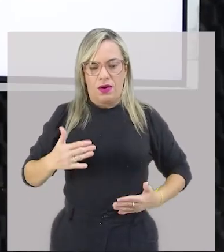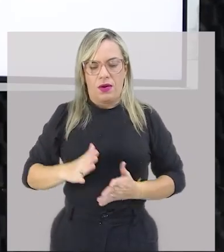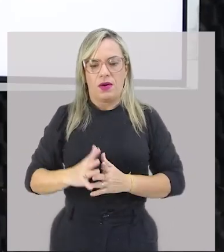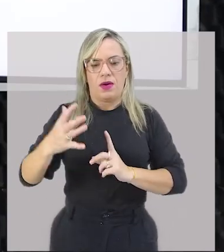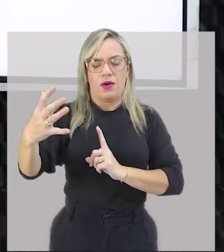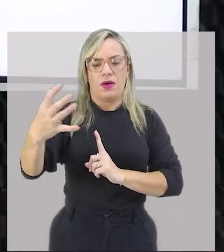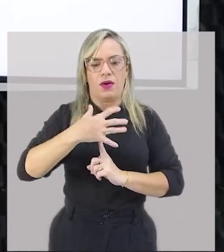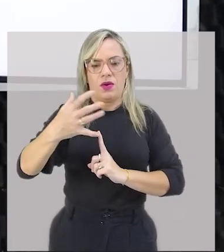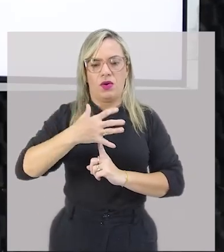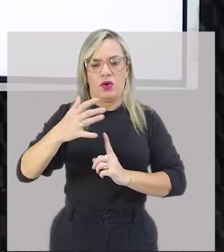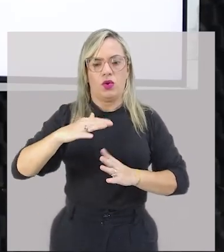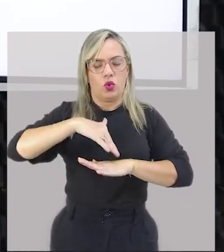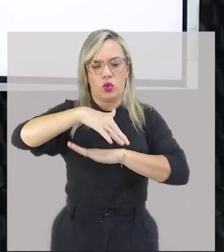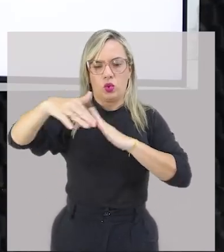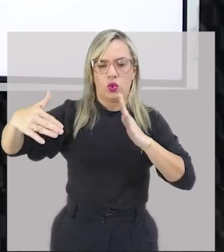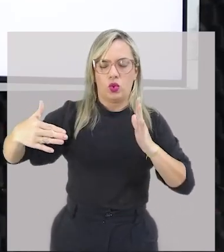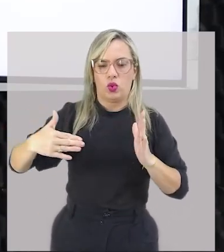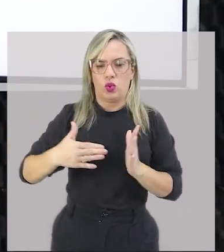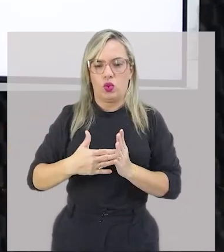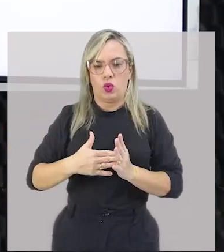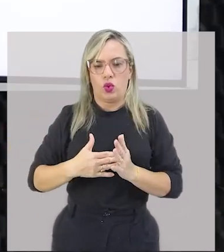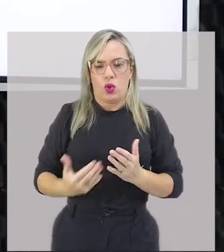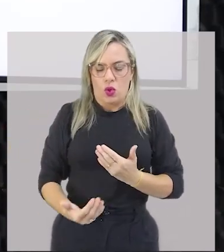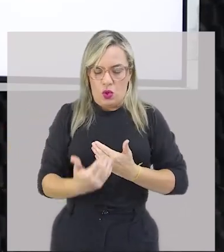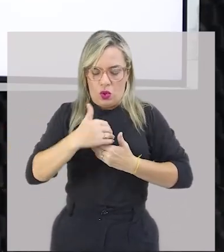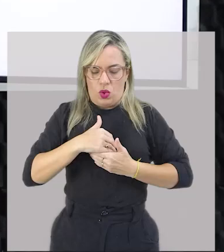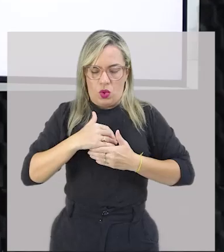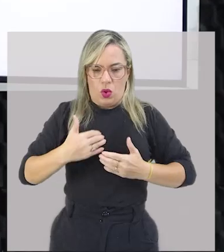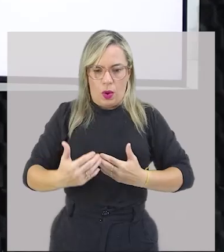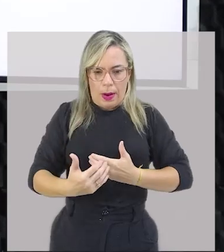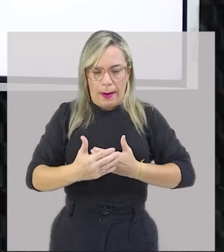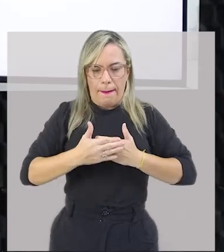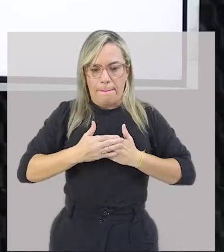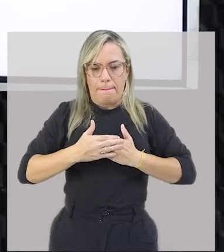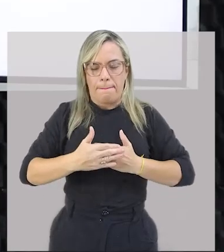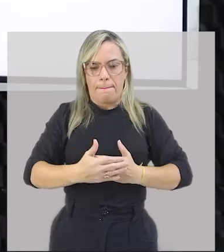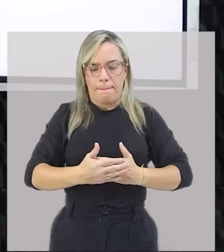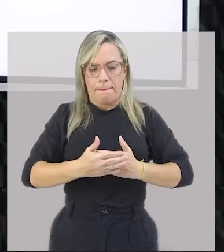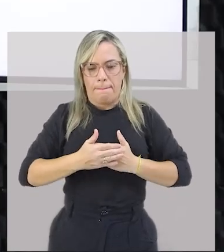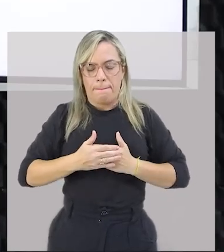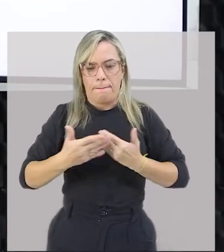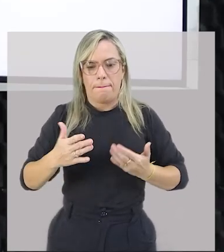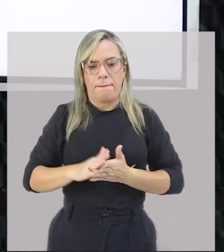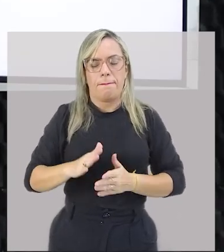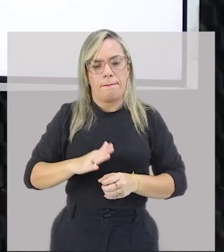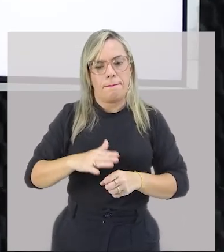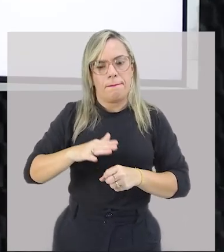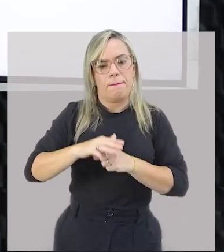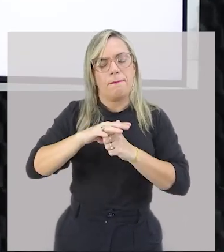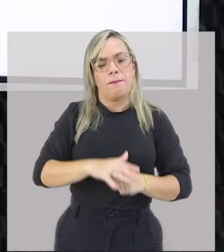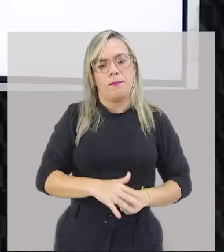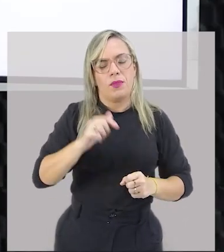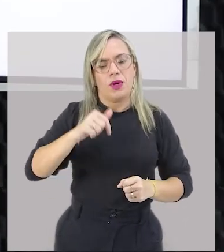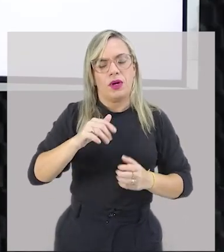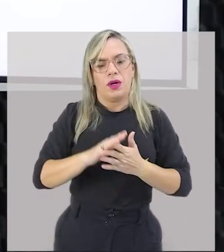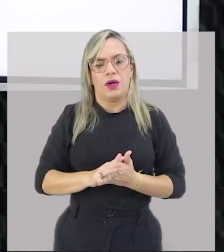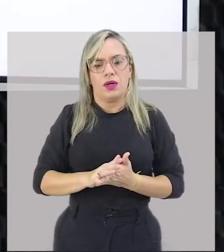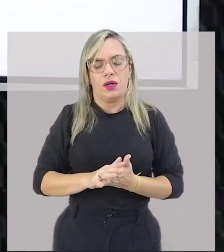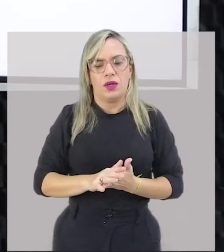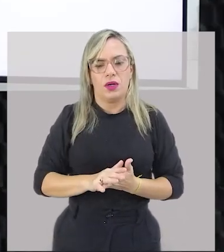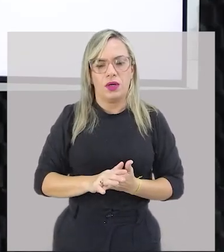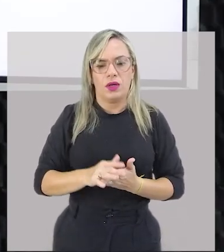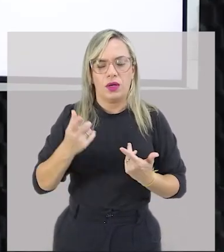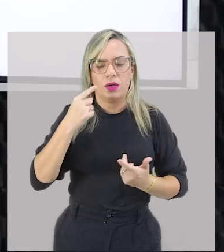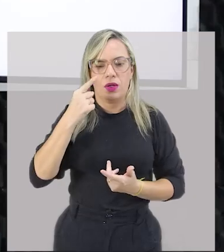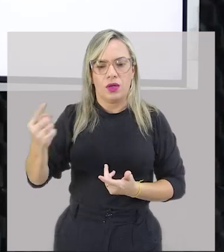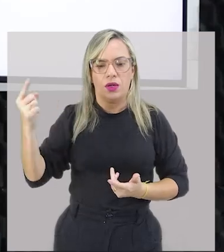pressão, querendo empurrar tudo para dentro. Igual a pressão atmosférica, só que com mais intensidade, devido à água ser